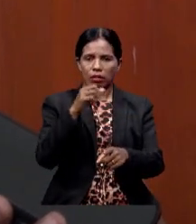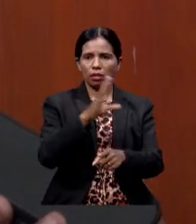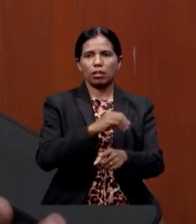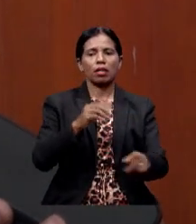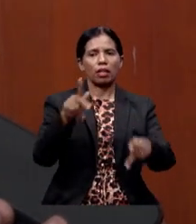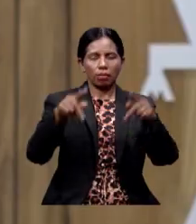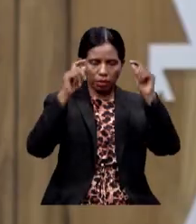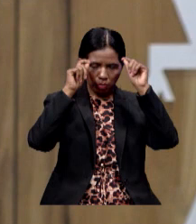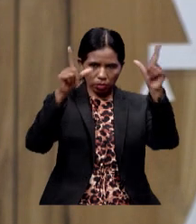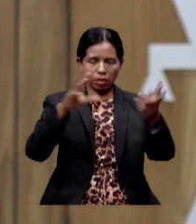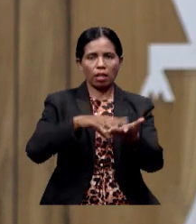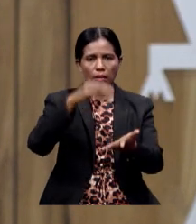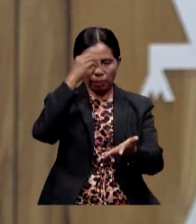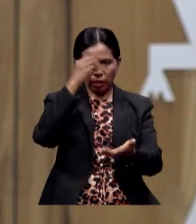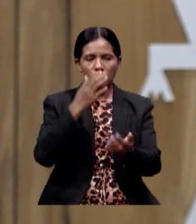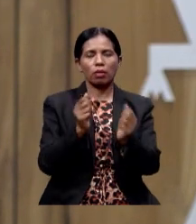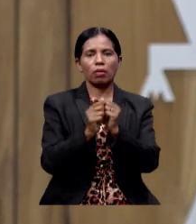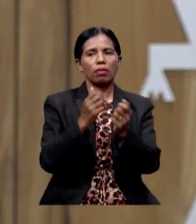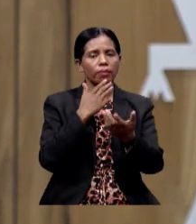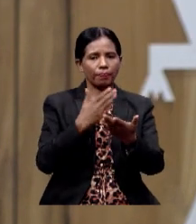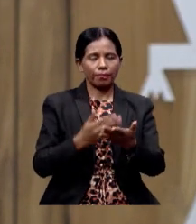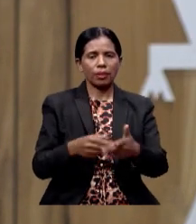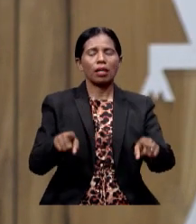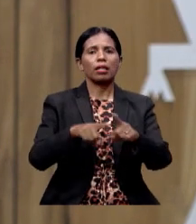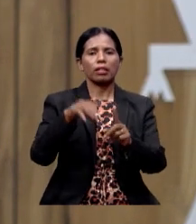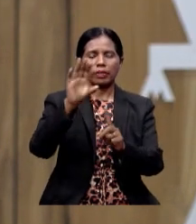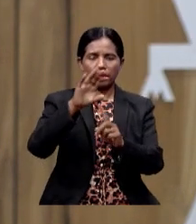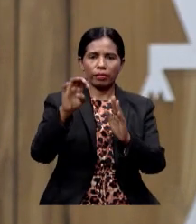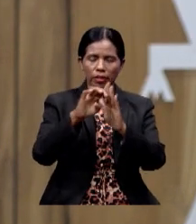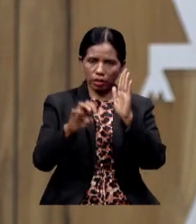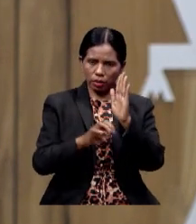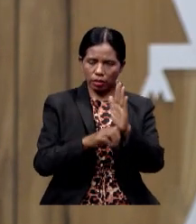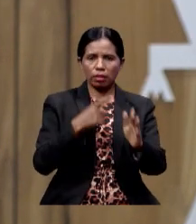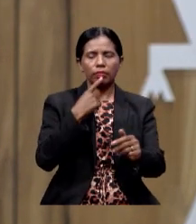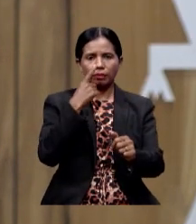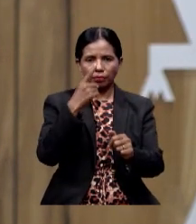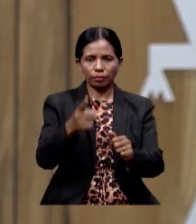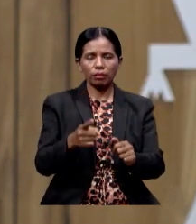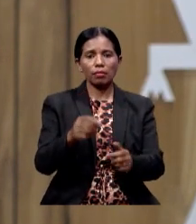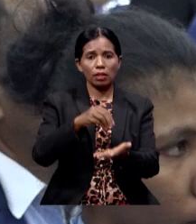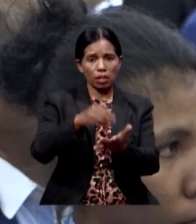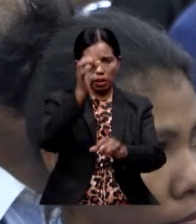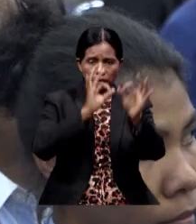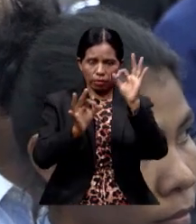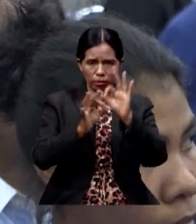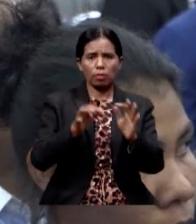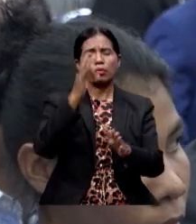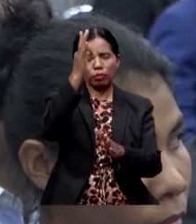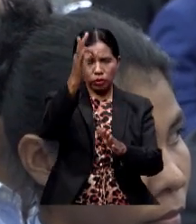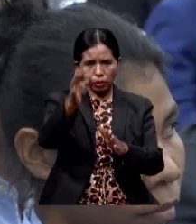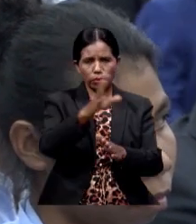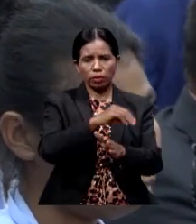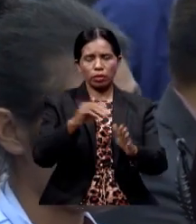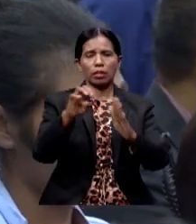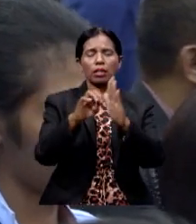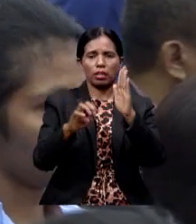Timor-Leste, Sira, aprende. Zizera Muzorta Hatutan, no dar sefe estado, nia parte optimismo no garante katak, ba futuro e estado na